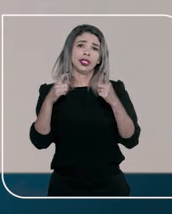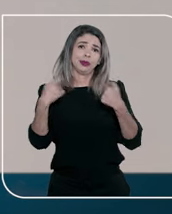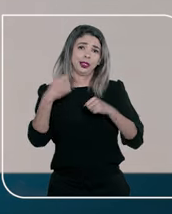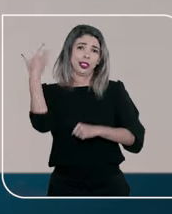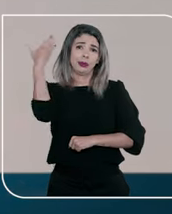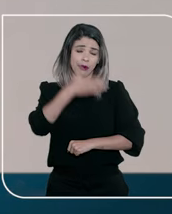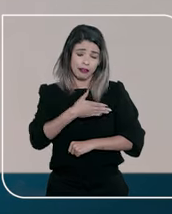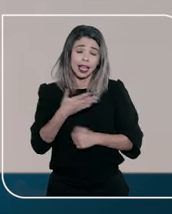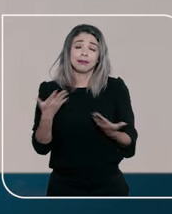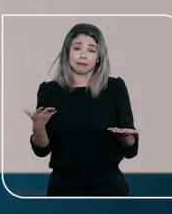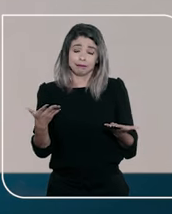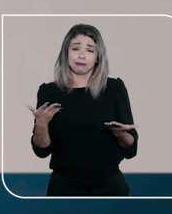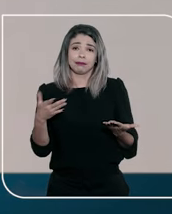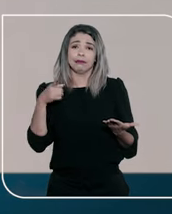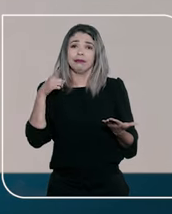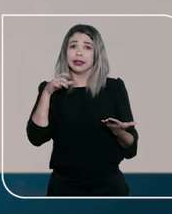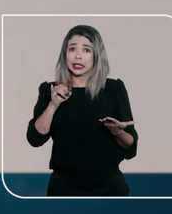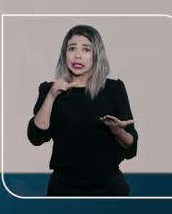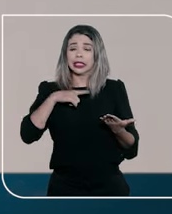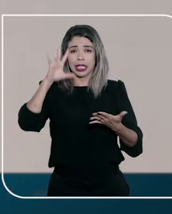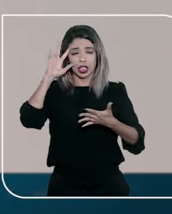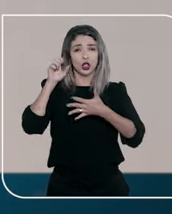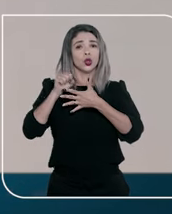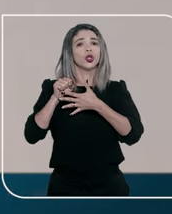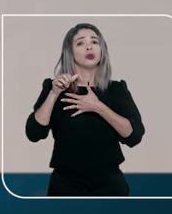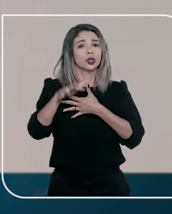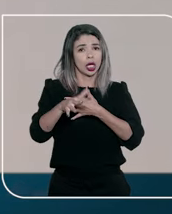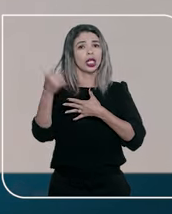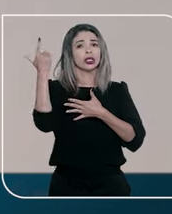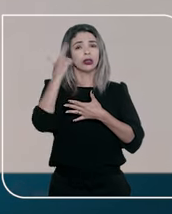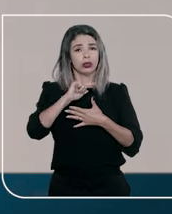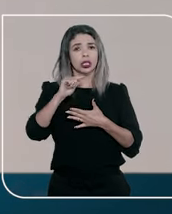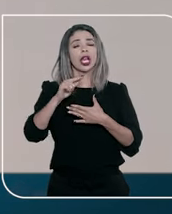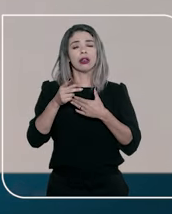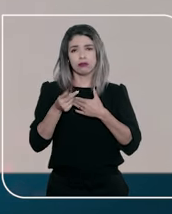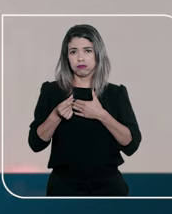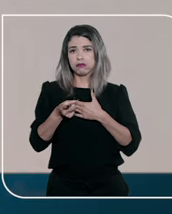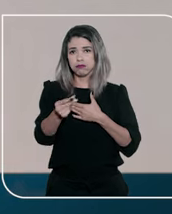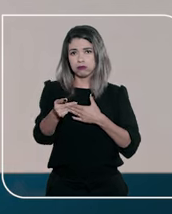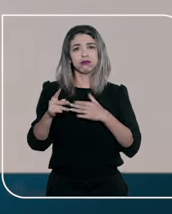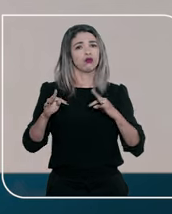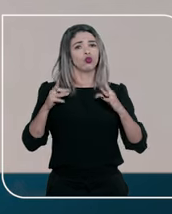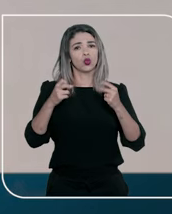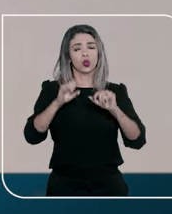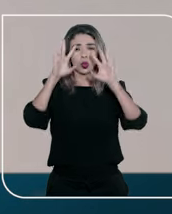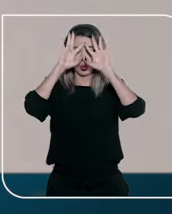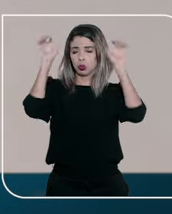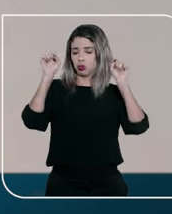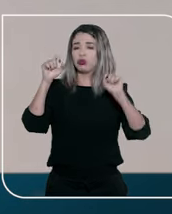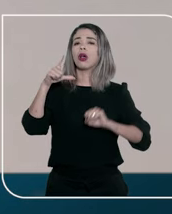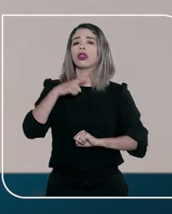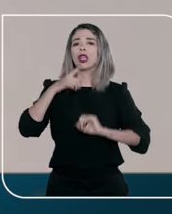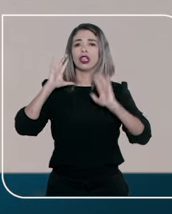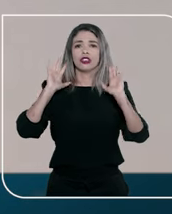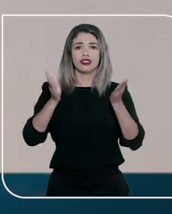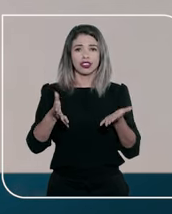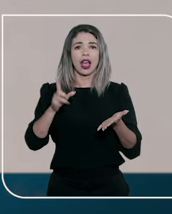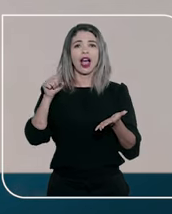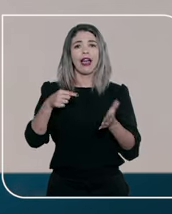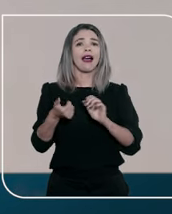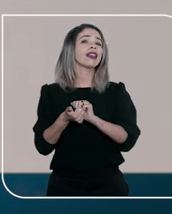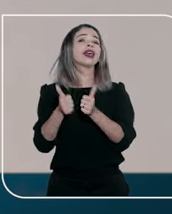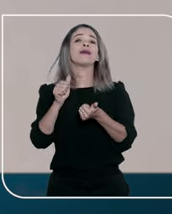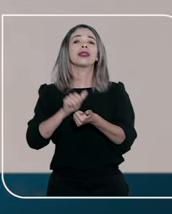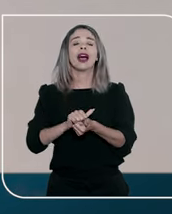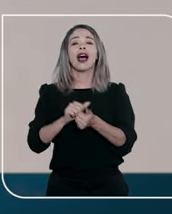essa jurisprudência, este entendimento, acabe se fixando nos tribunais, aí sim nós temos uma adequação de